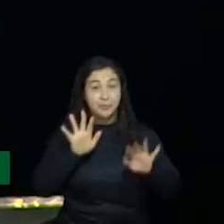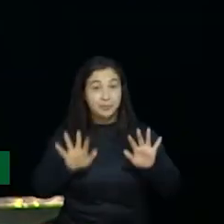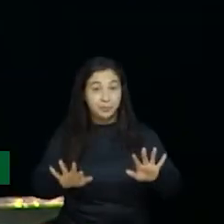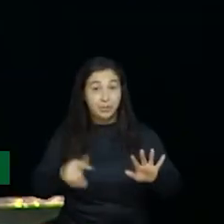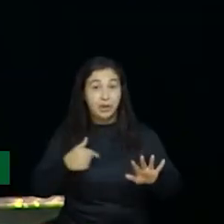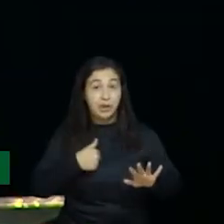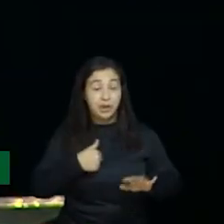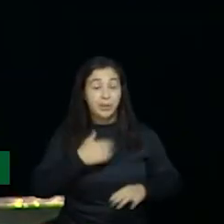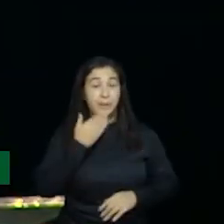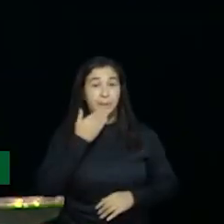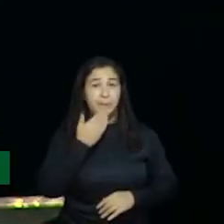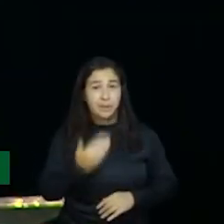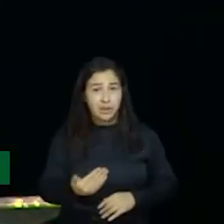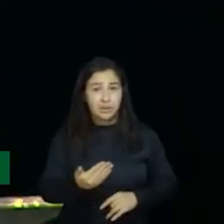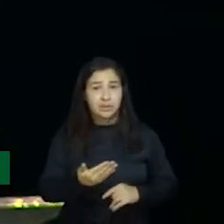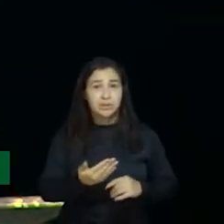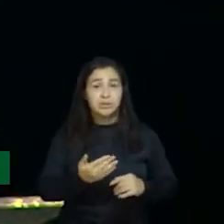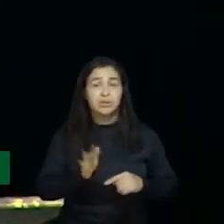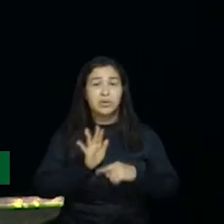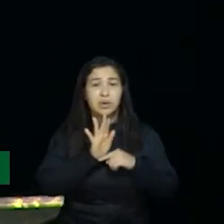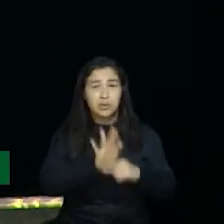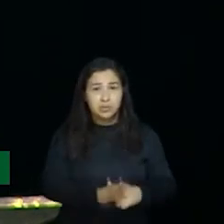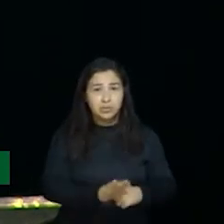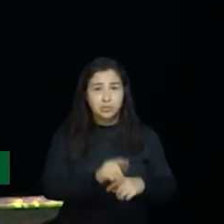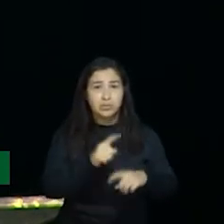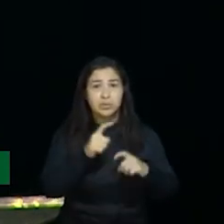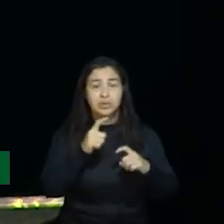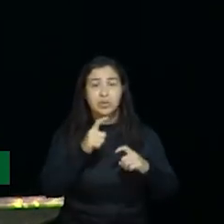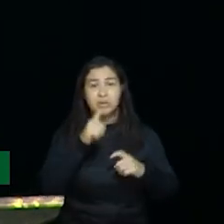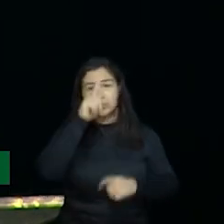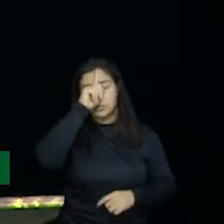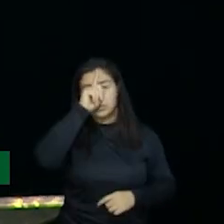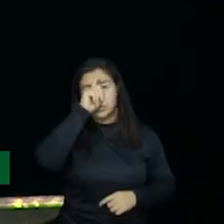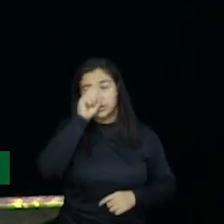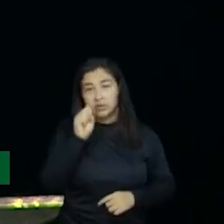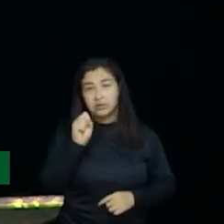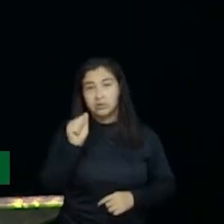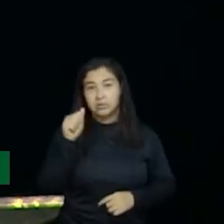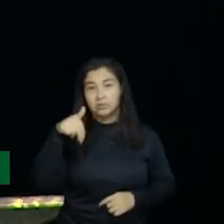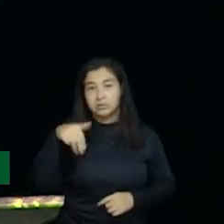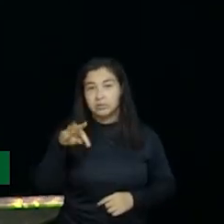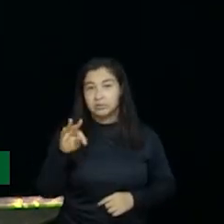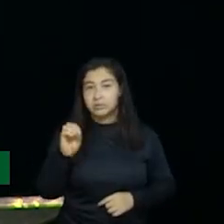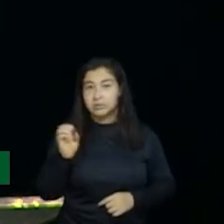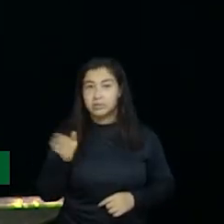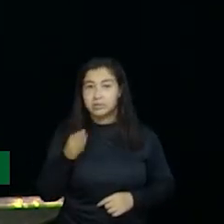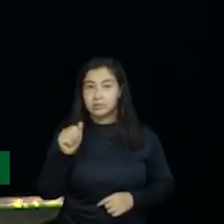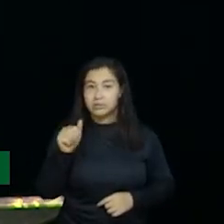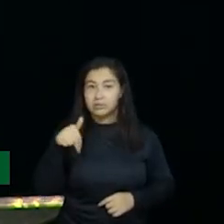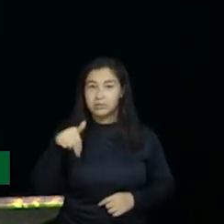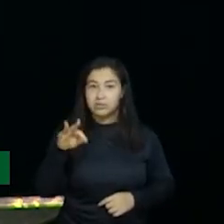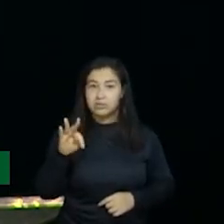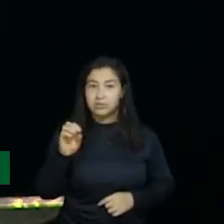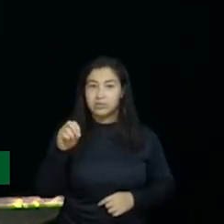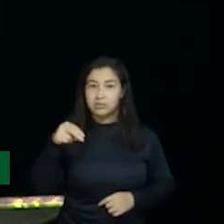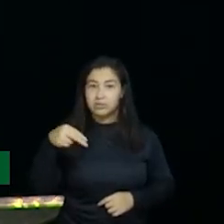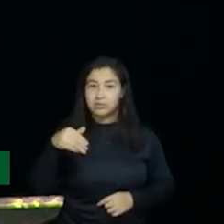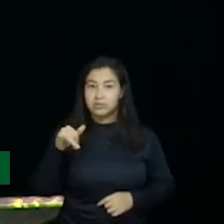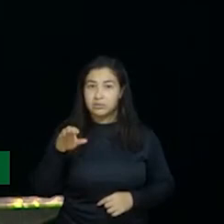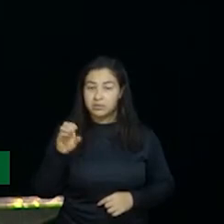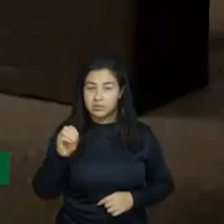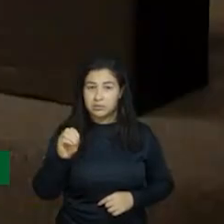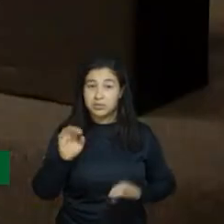é que continue apoiando o Hospital Santo Antônio, mas eu preciso que a Assembleia Legislativa leve para sua discussão, presidente Mauro